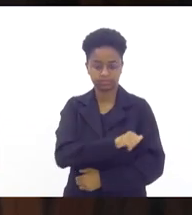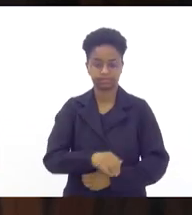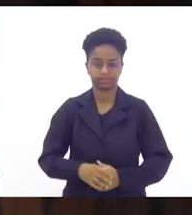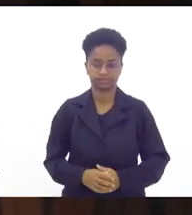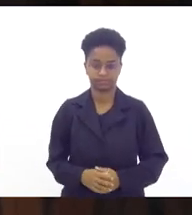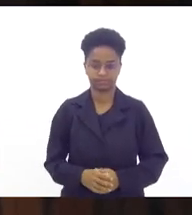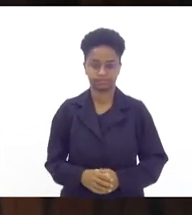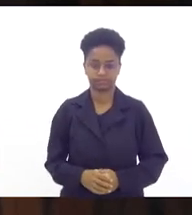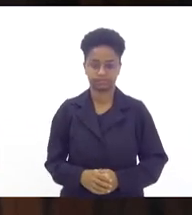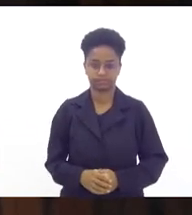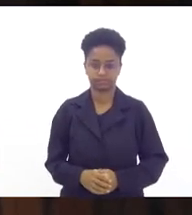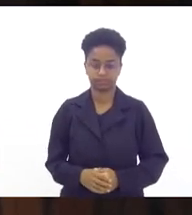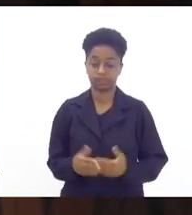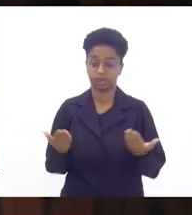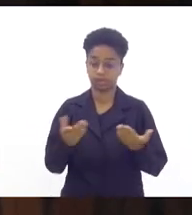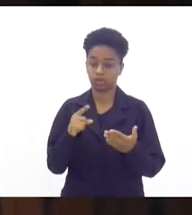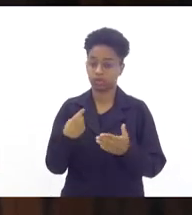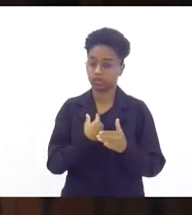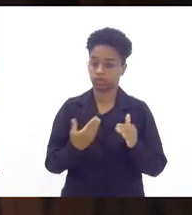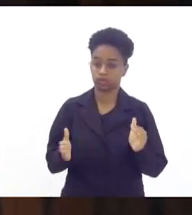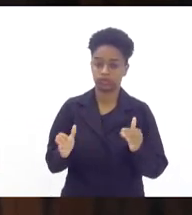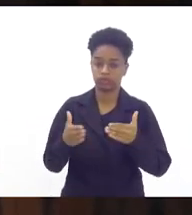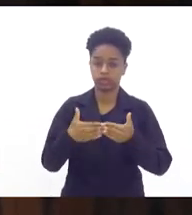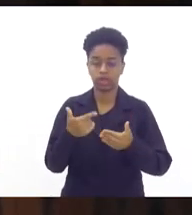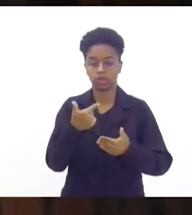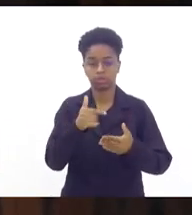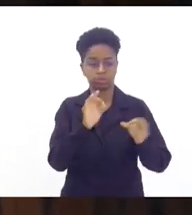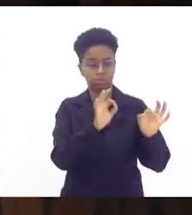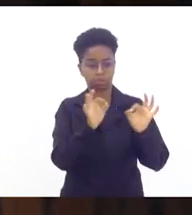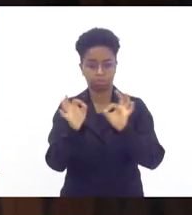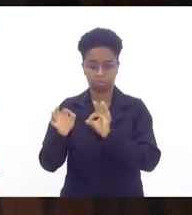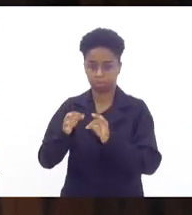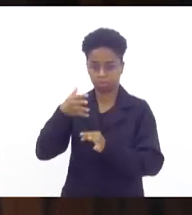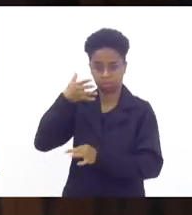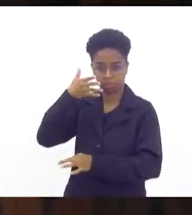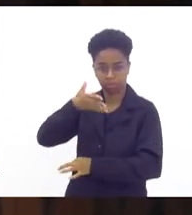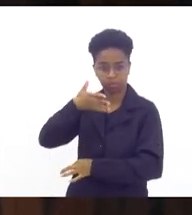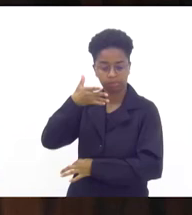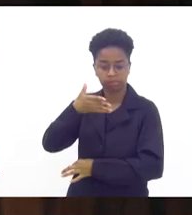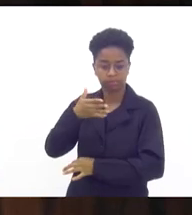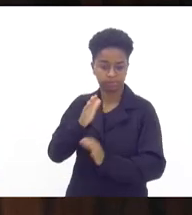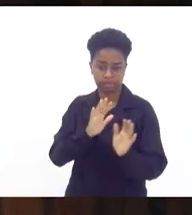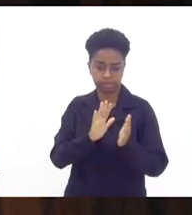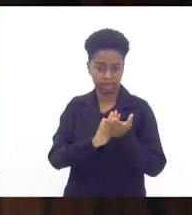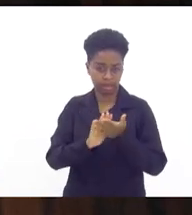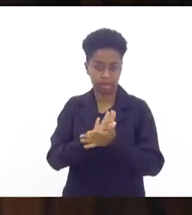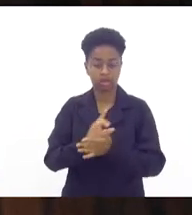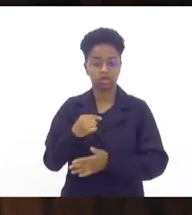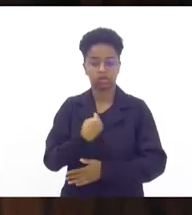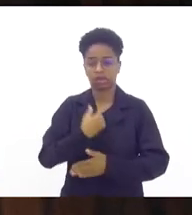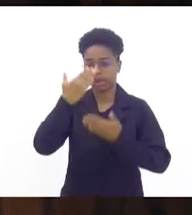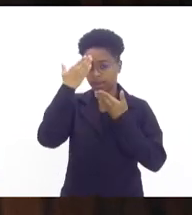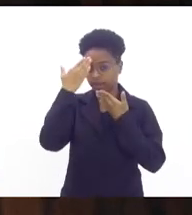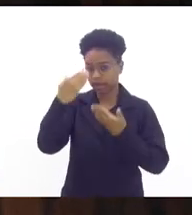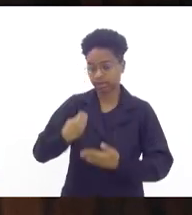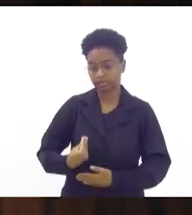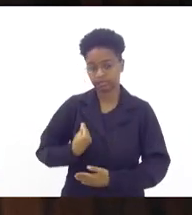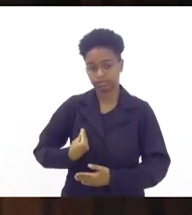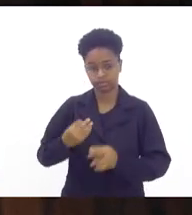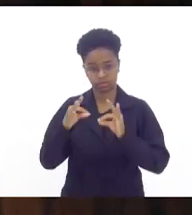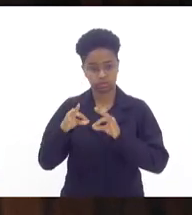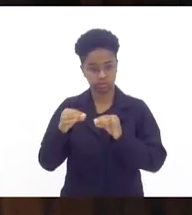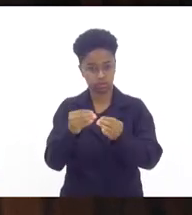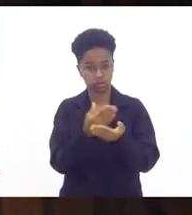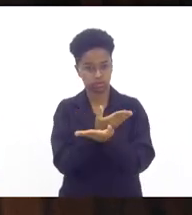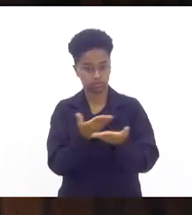Janeiro encerrando nada mais havendo a tratar a presidência agradece a presença de todos